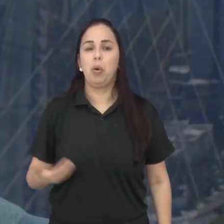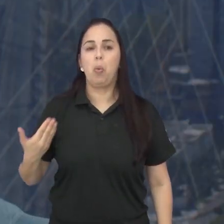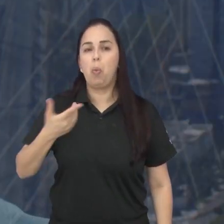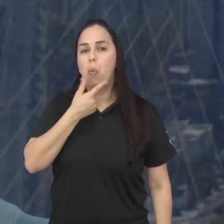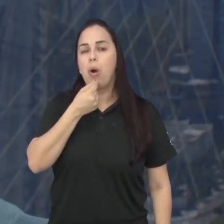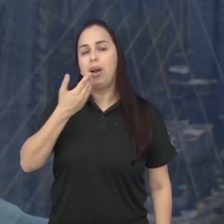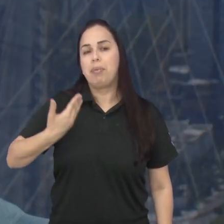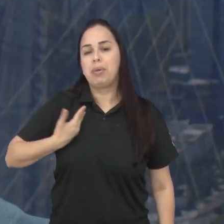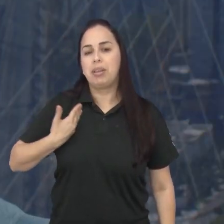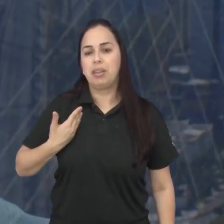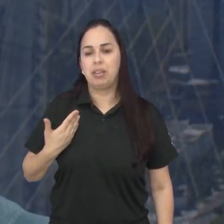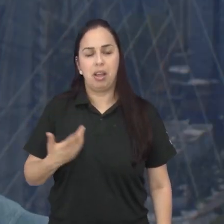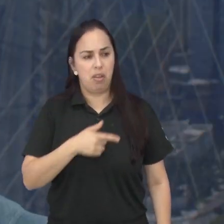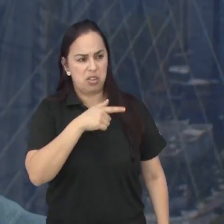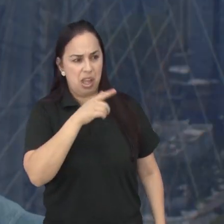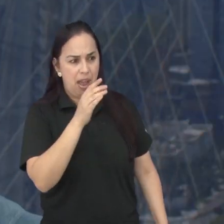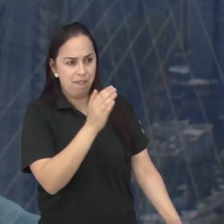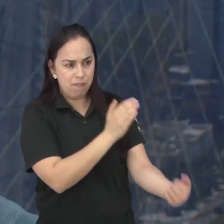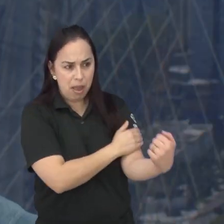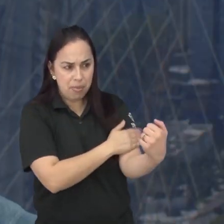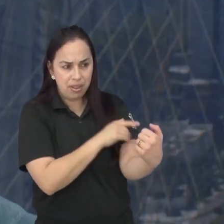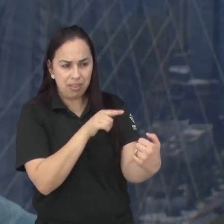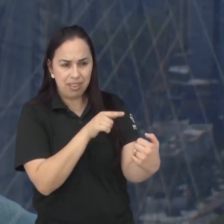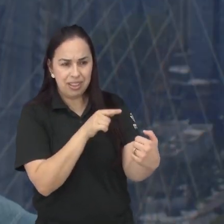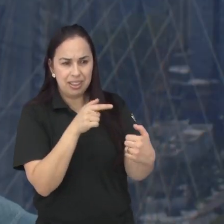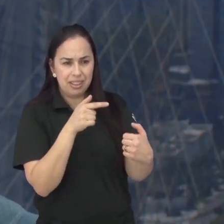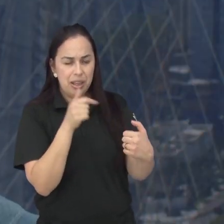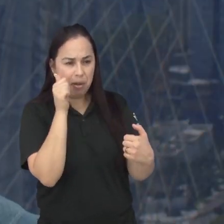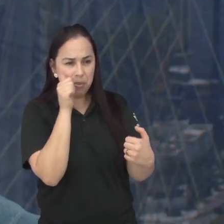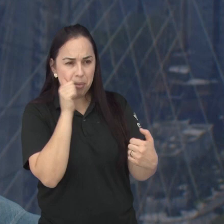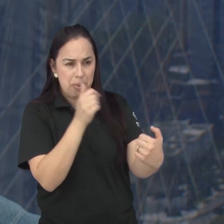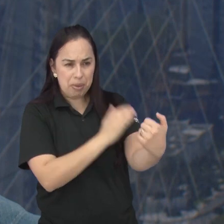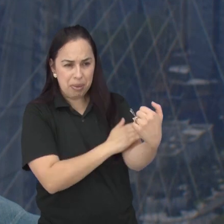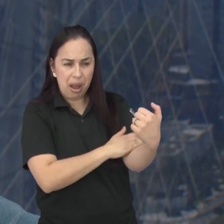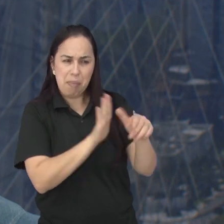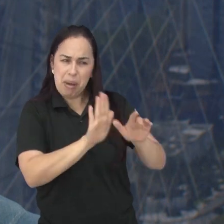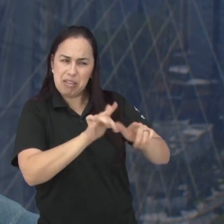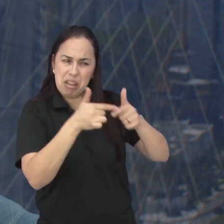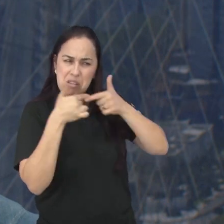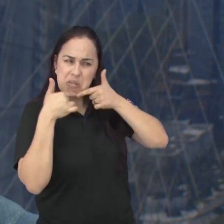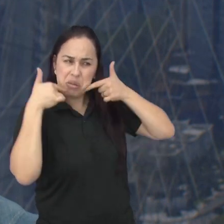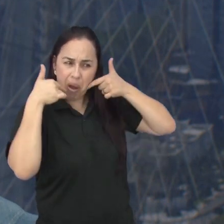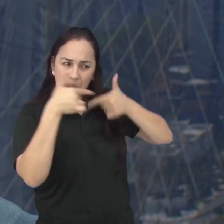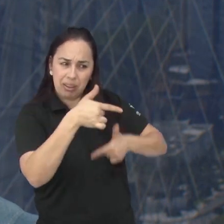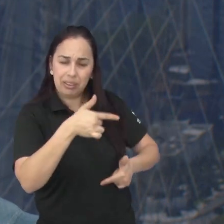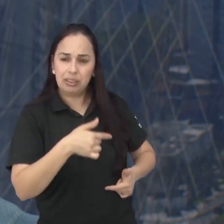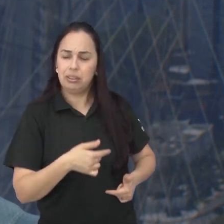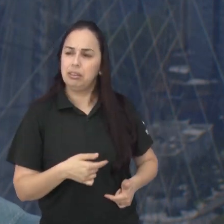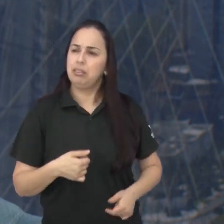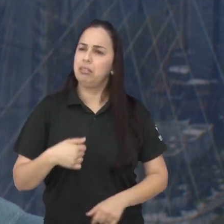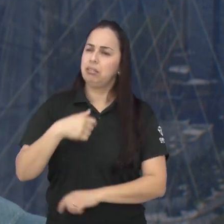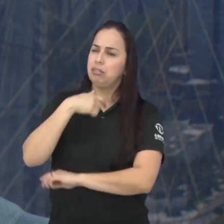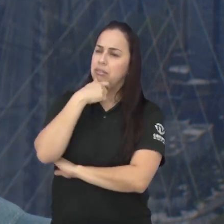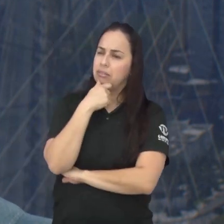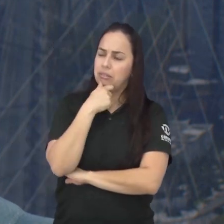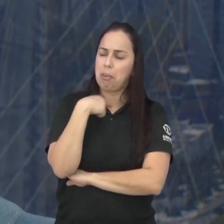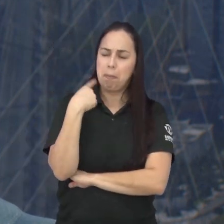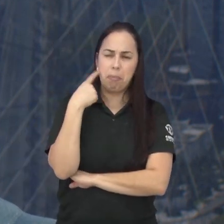amigo falou assim, você é feminista, mas você sorri. Né? E aí eu fiquei